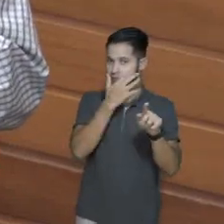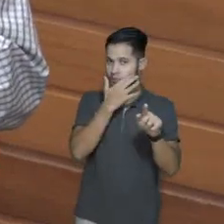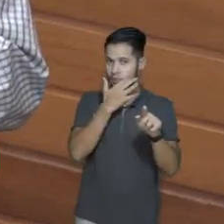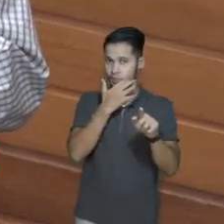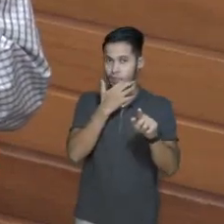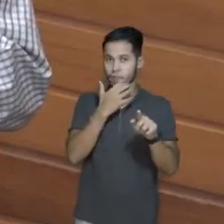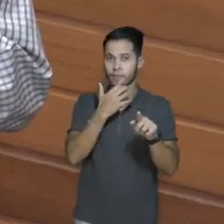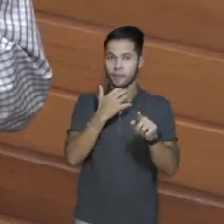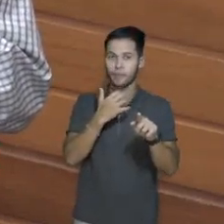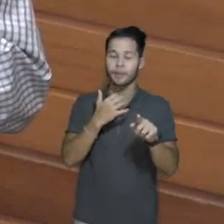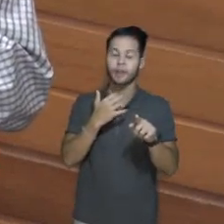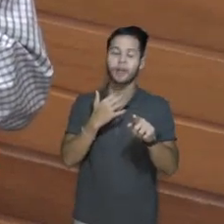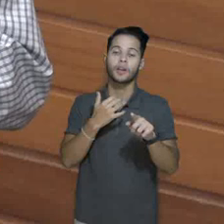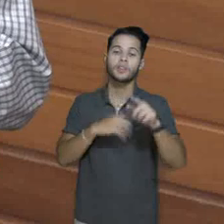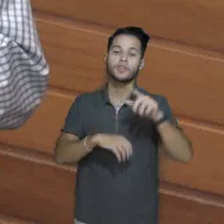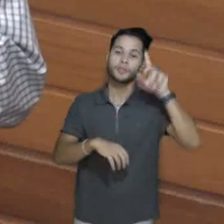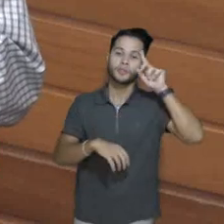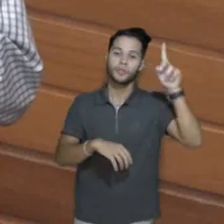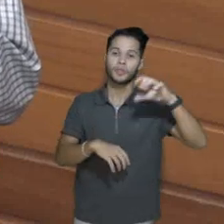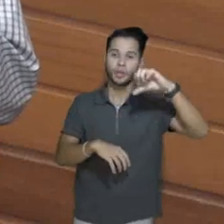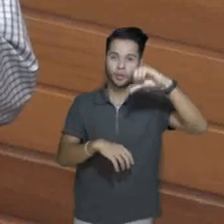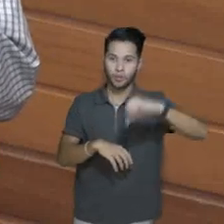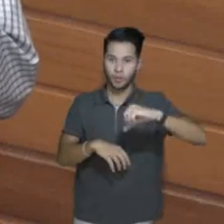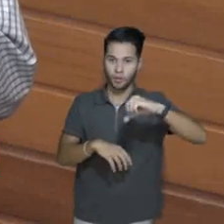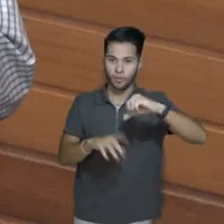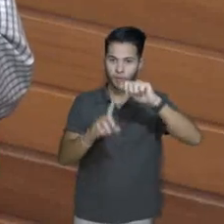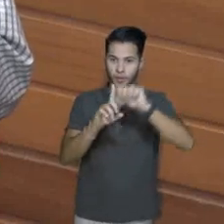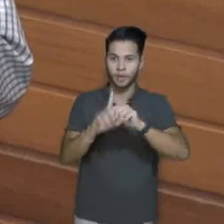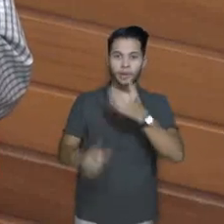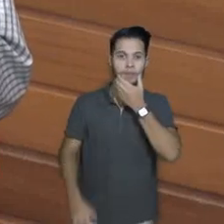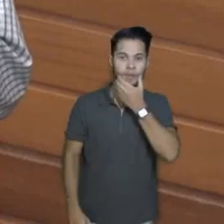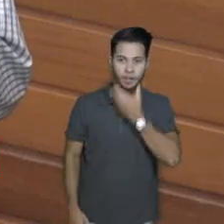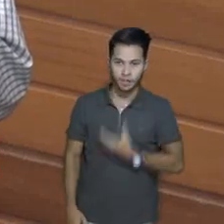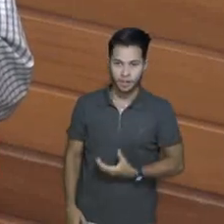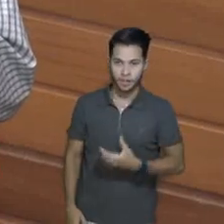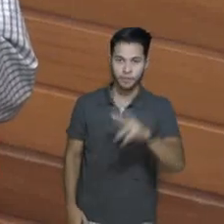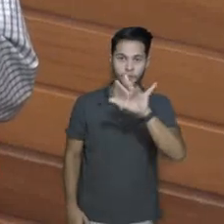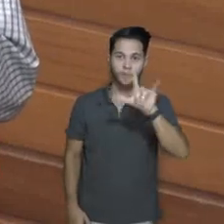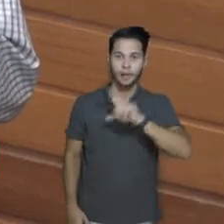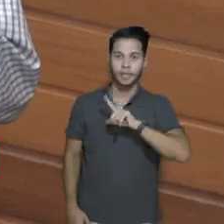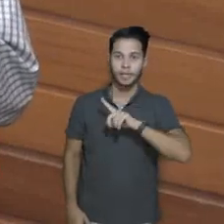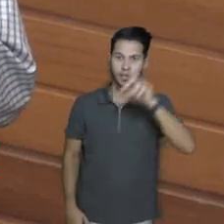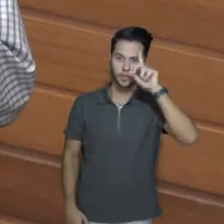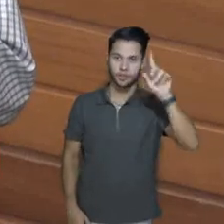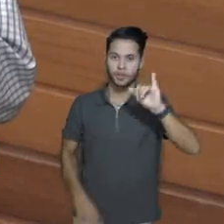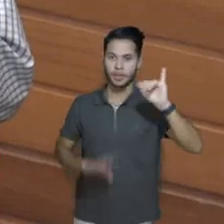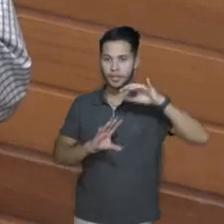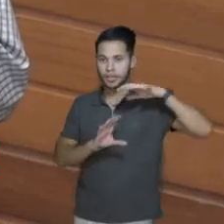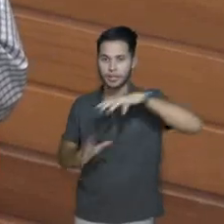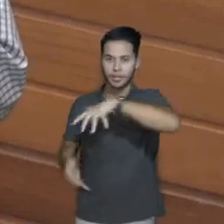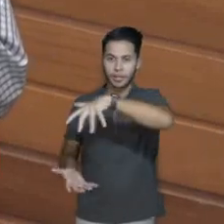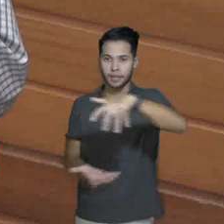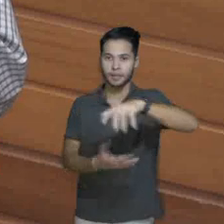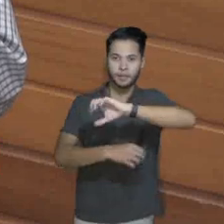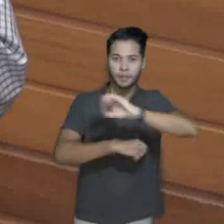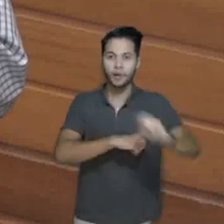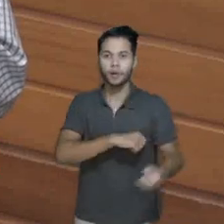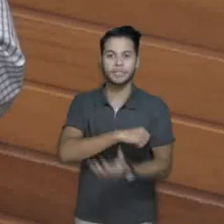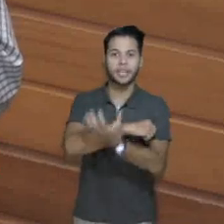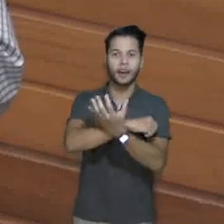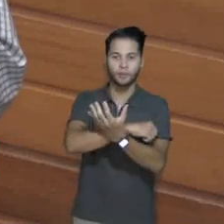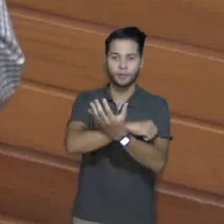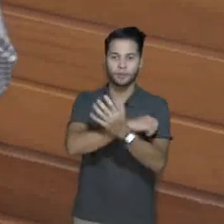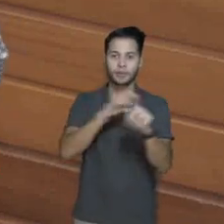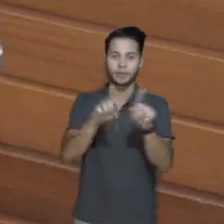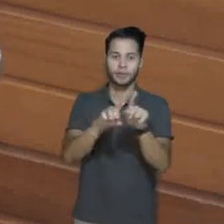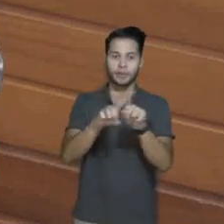dezembro que é o dia internacional de combate à corrupção faremos um evento junto com as três potências maçônicas eh